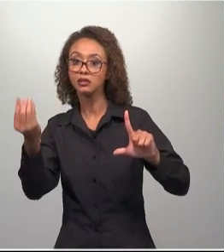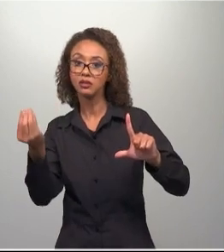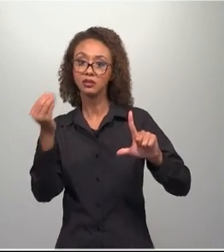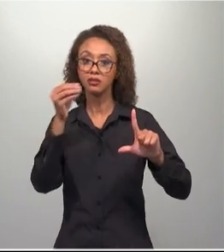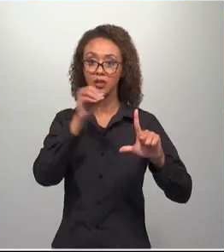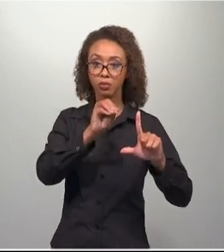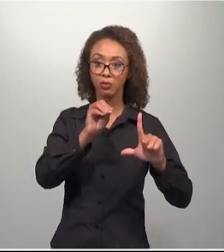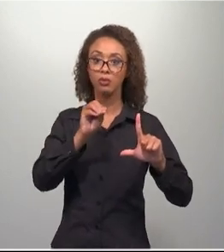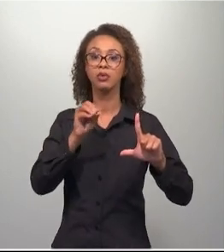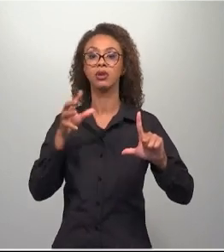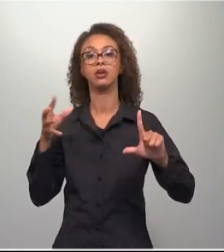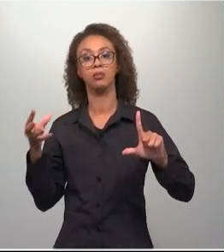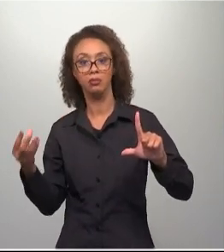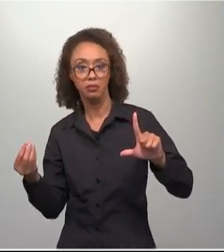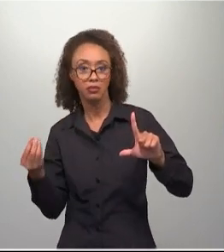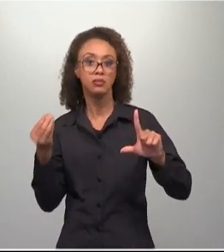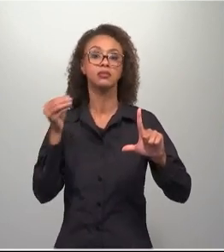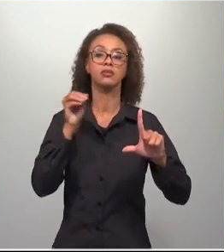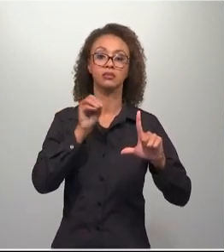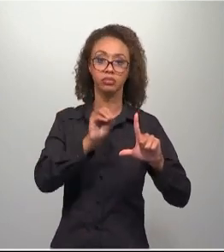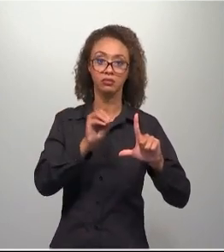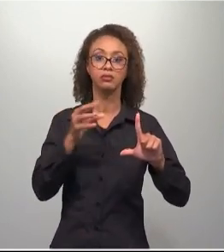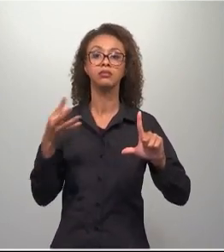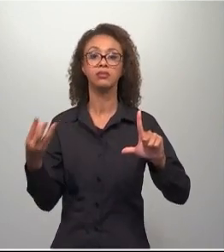fizemos um exercício sobre isso